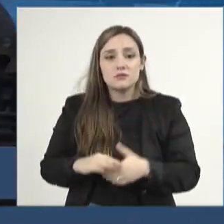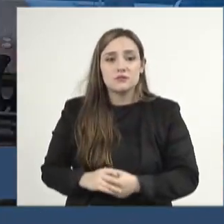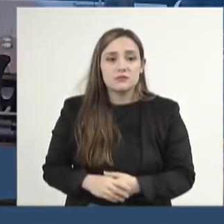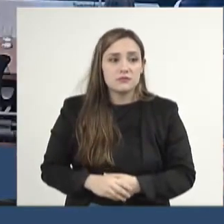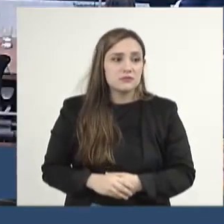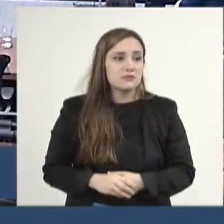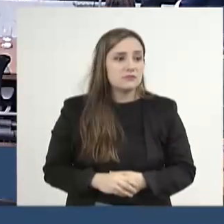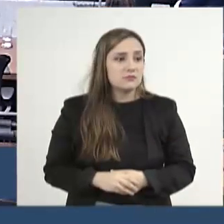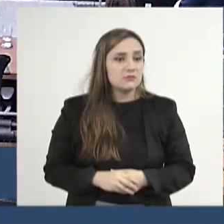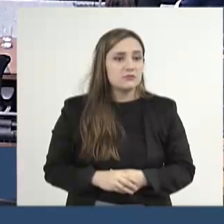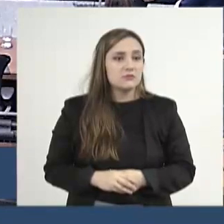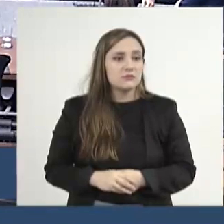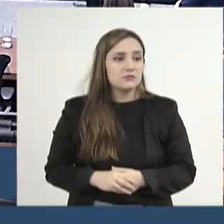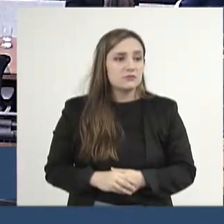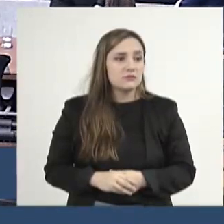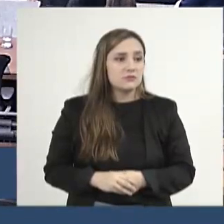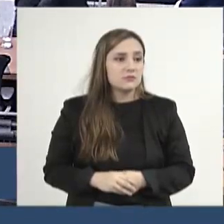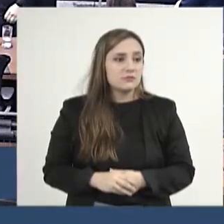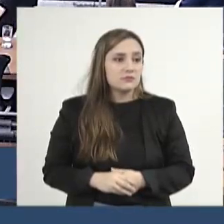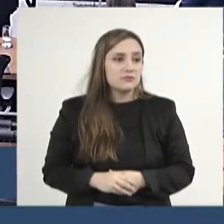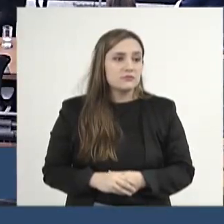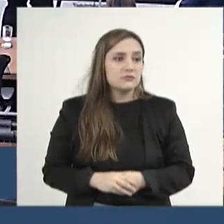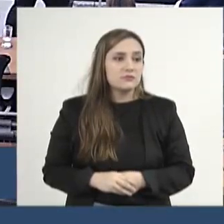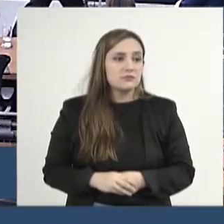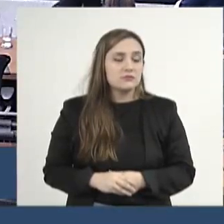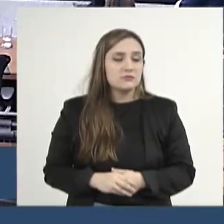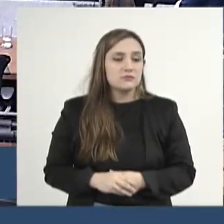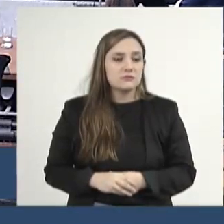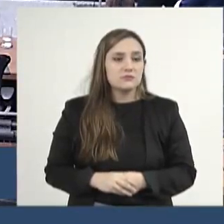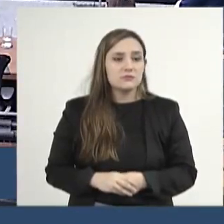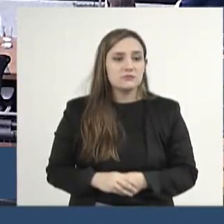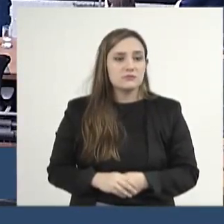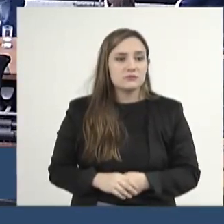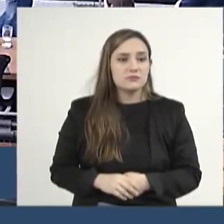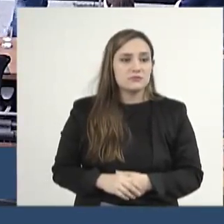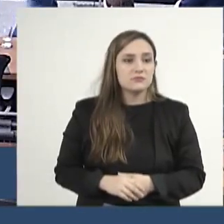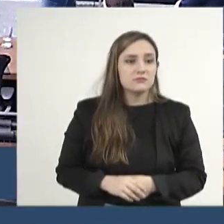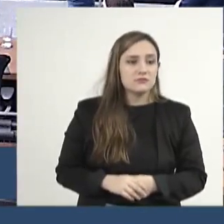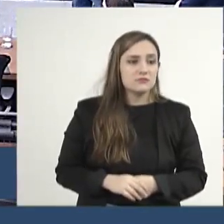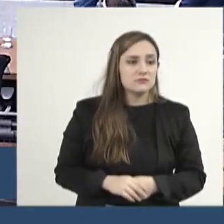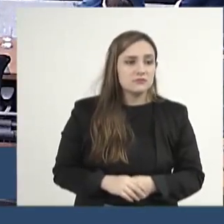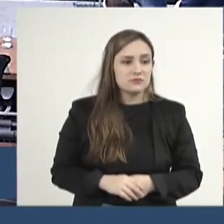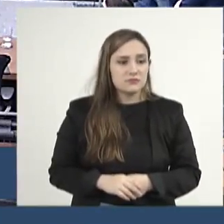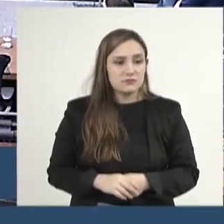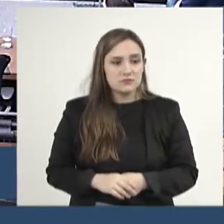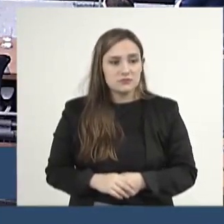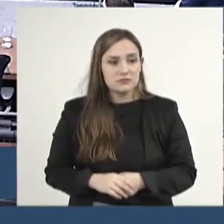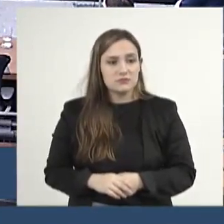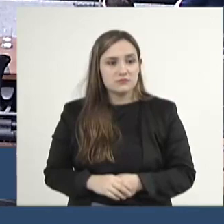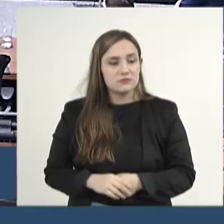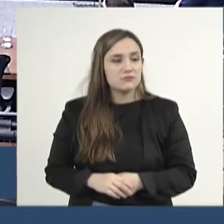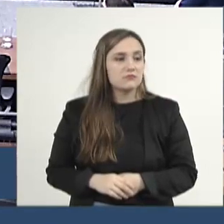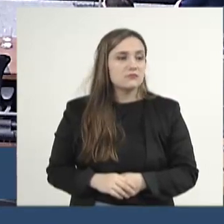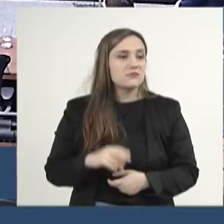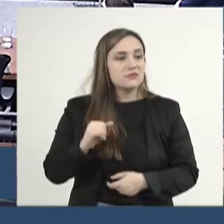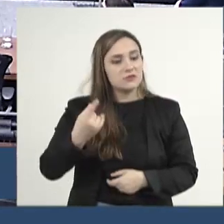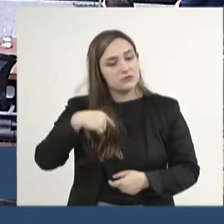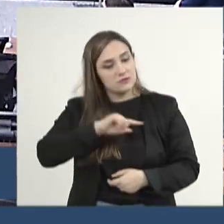deputado. Para concluir, deputado. Bom, Se nós tivéssemos